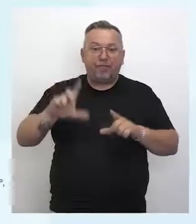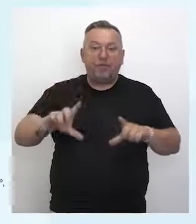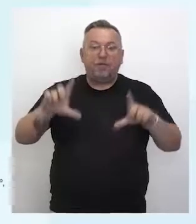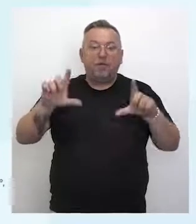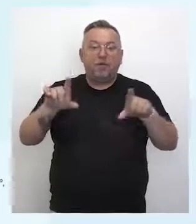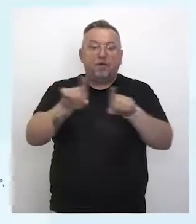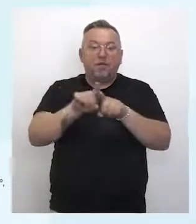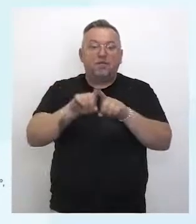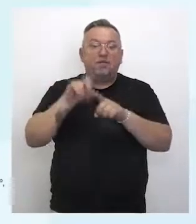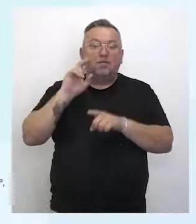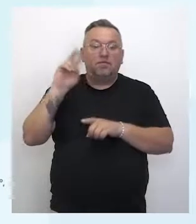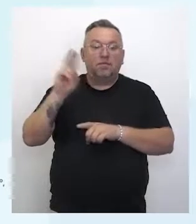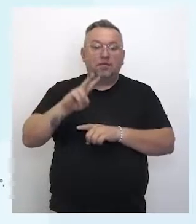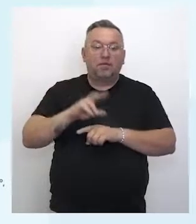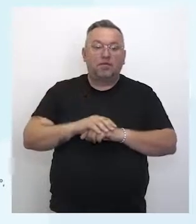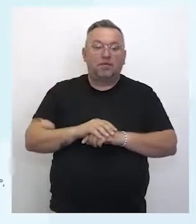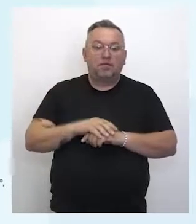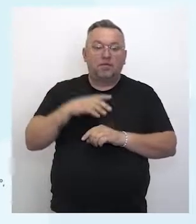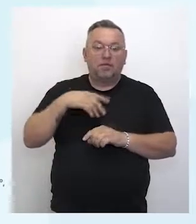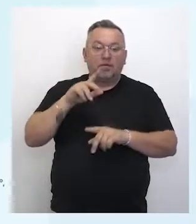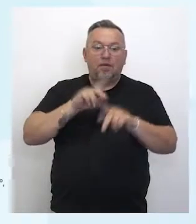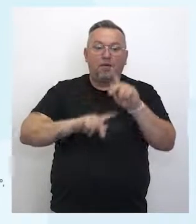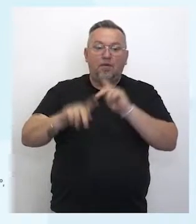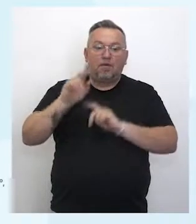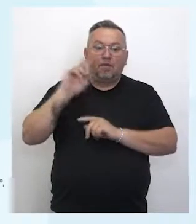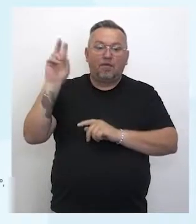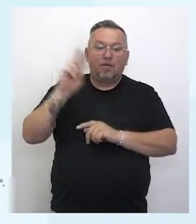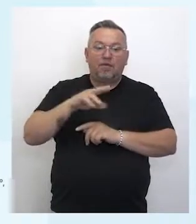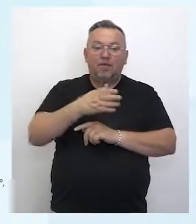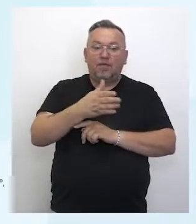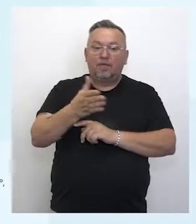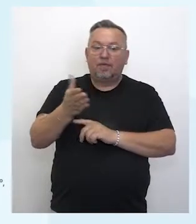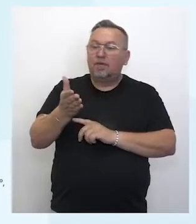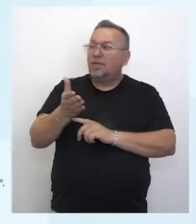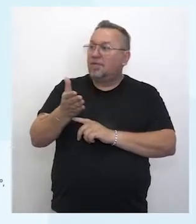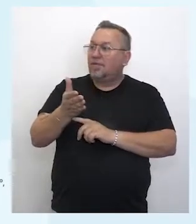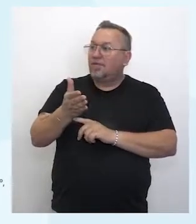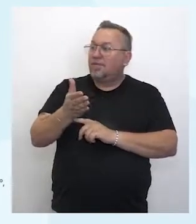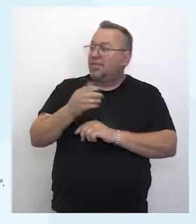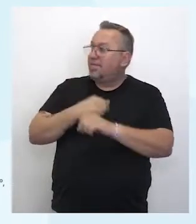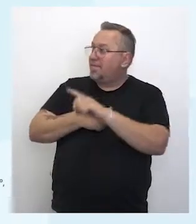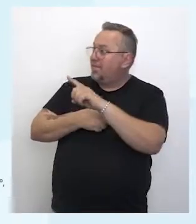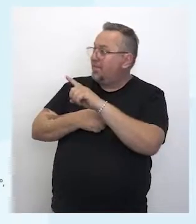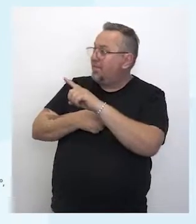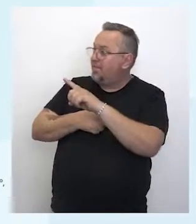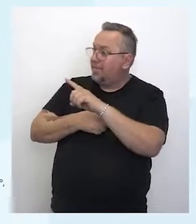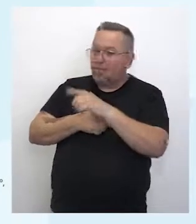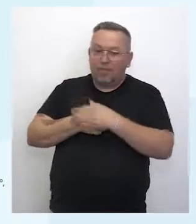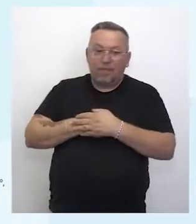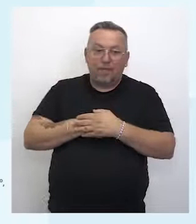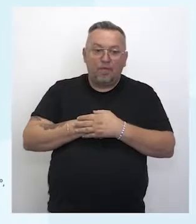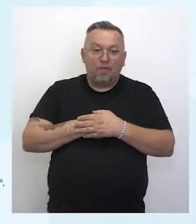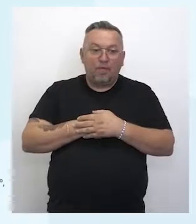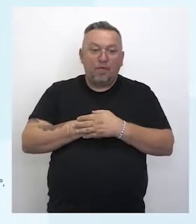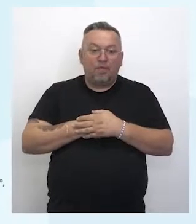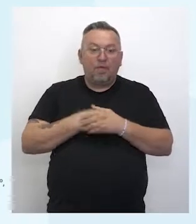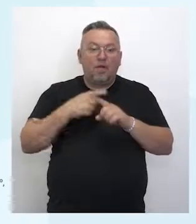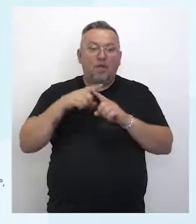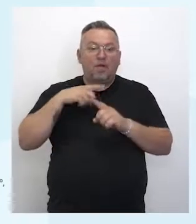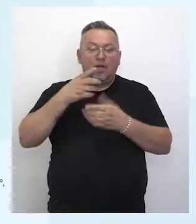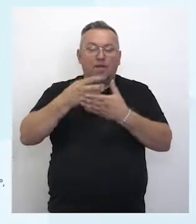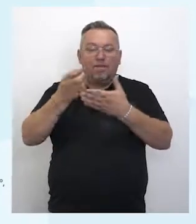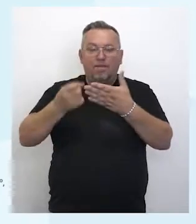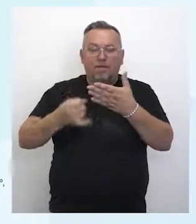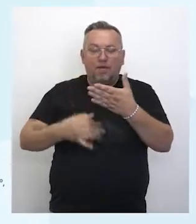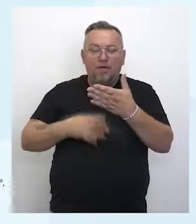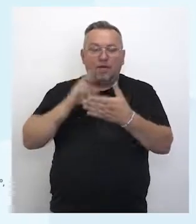vai ver, né, algumas comunidades. A gente já viu aqui, né, em aulas anteriores essas comunidades. Ó, a própria aí, Faxinalenses aí, a gente